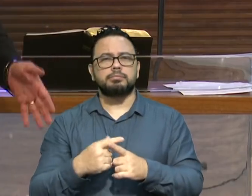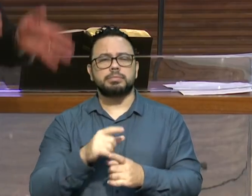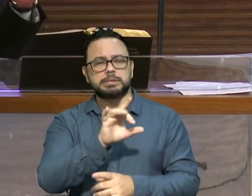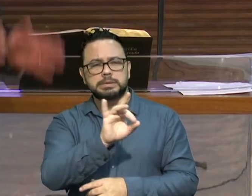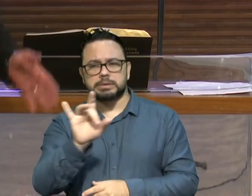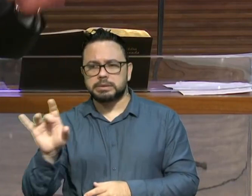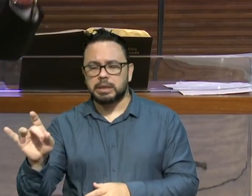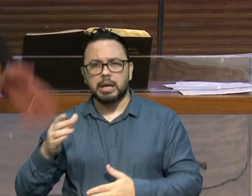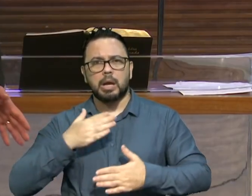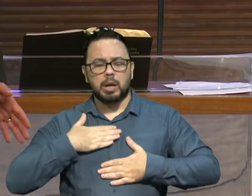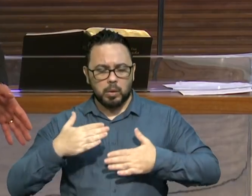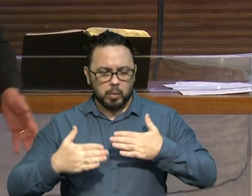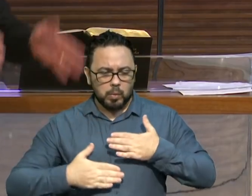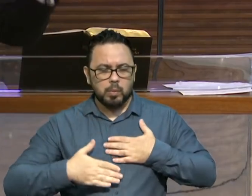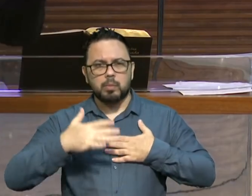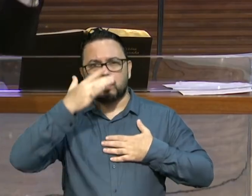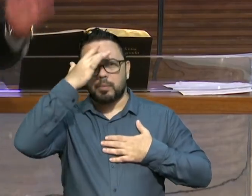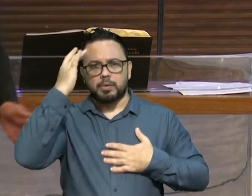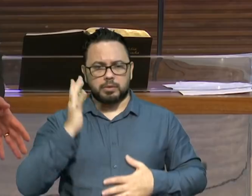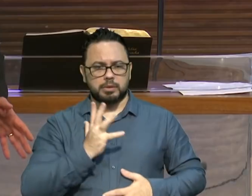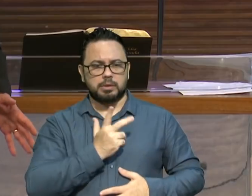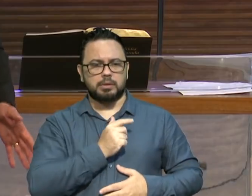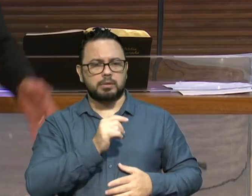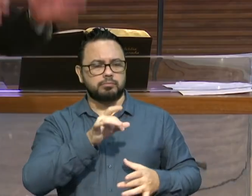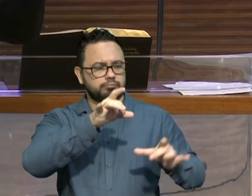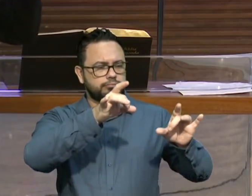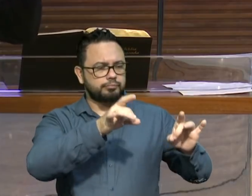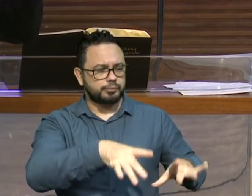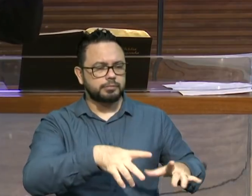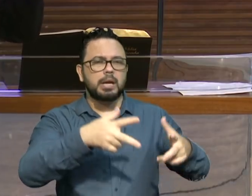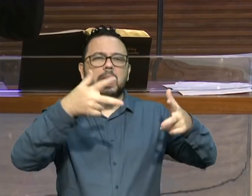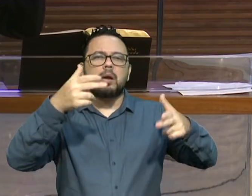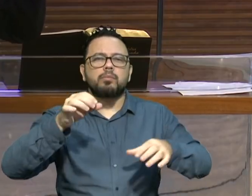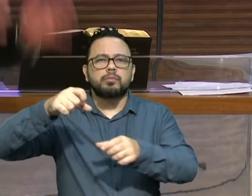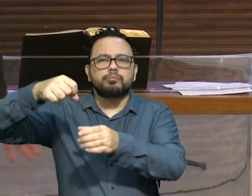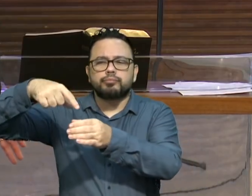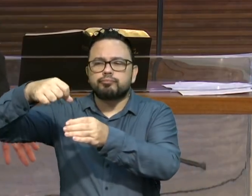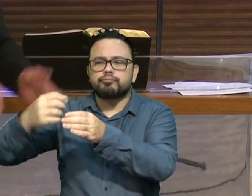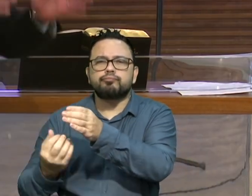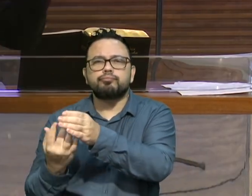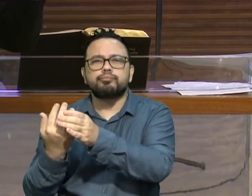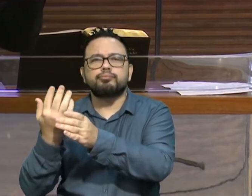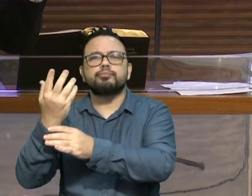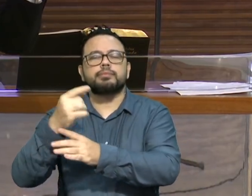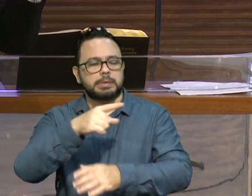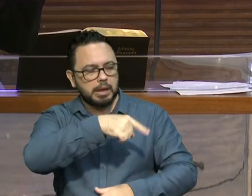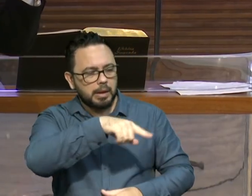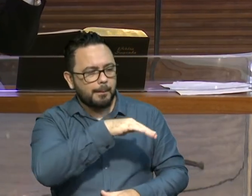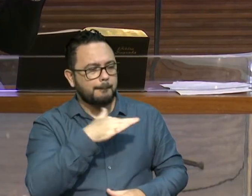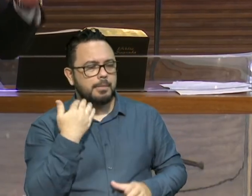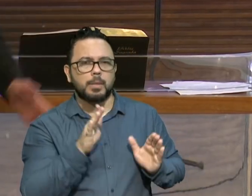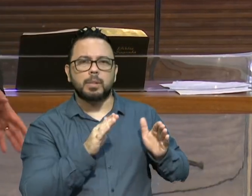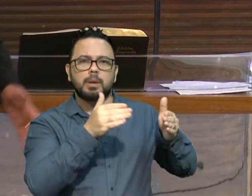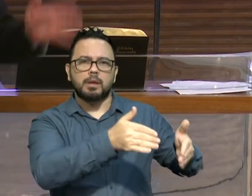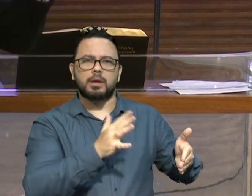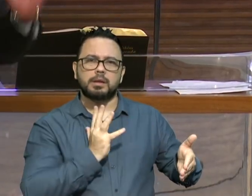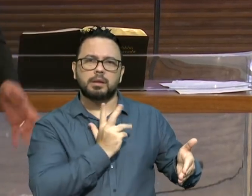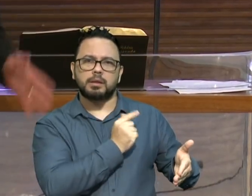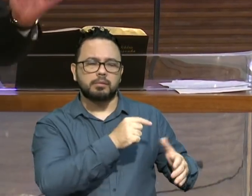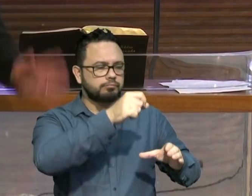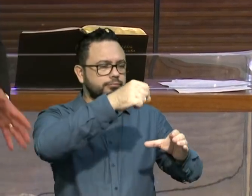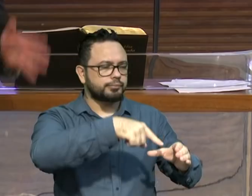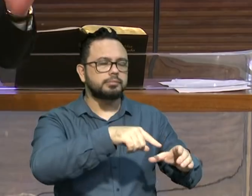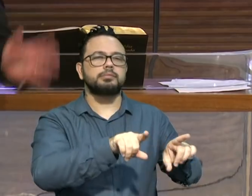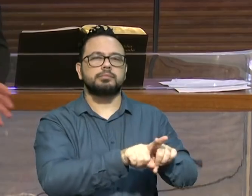corpo de Santo jogado na Terra é uma semente que voltará a ter vida que brotará por isso que muitos